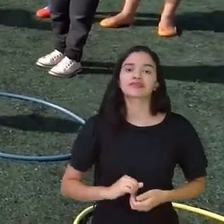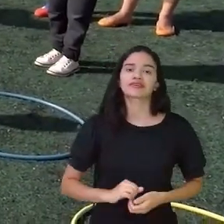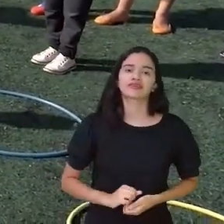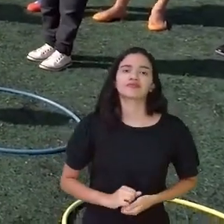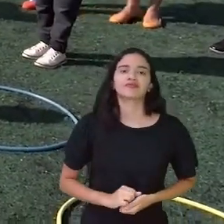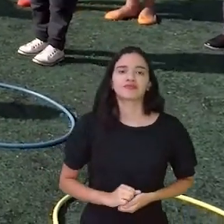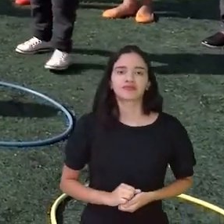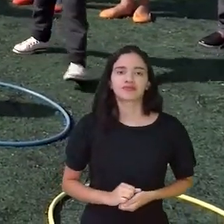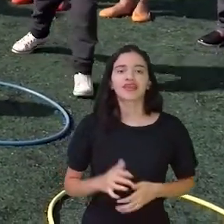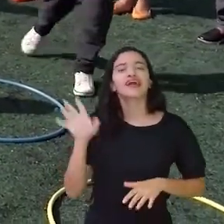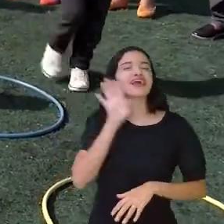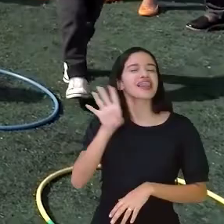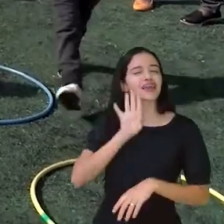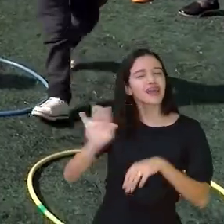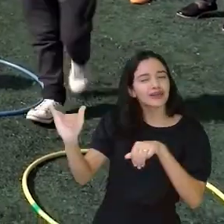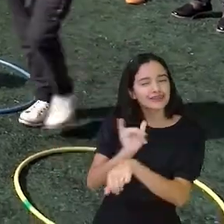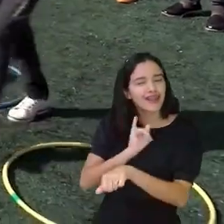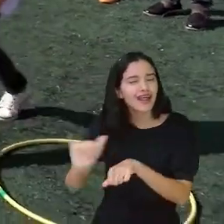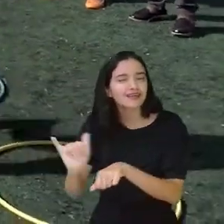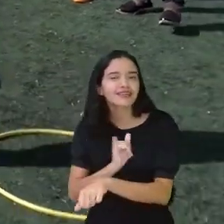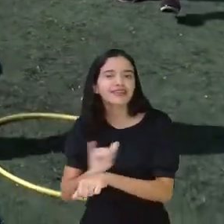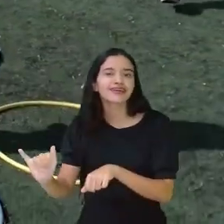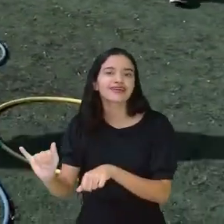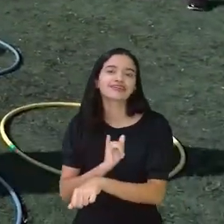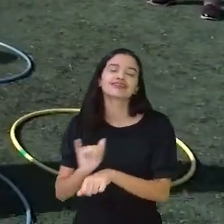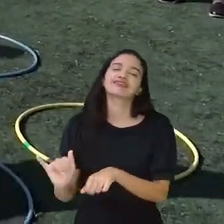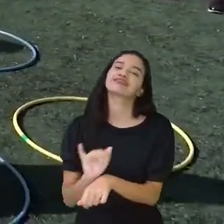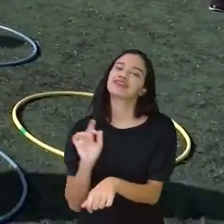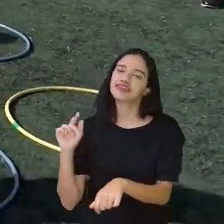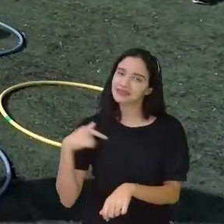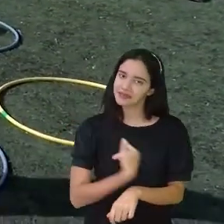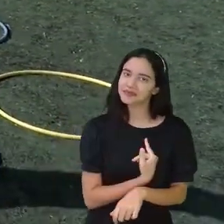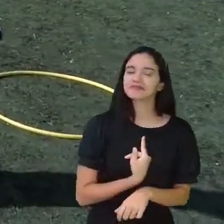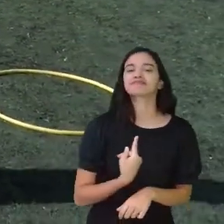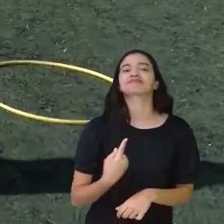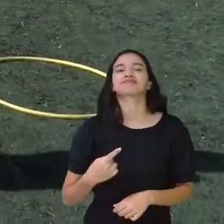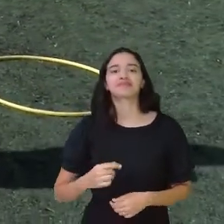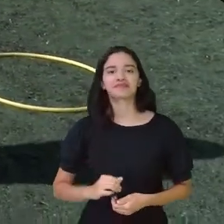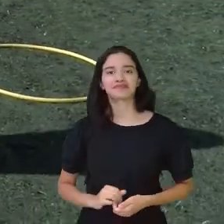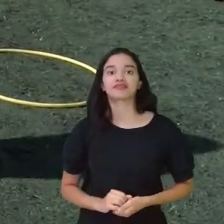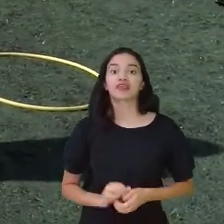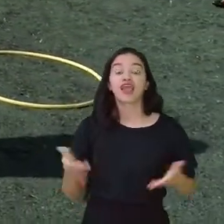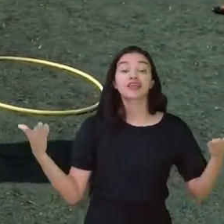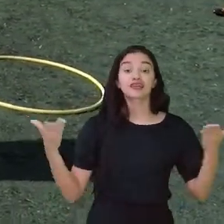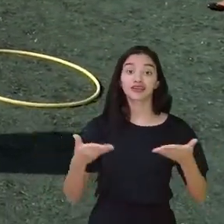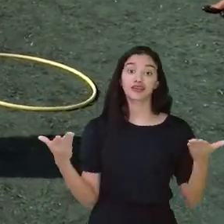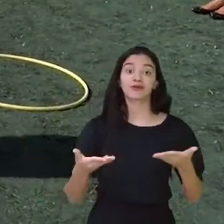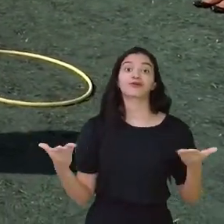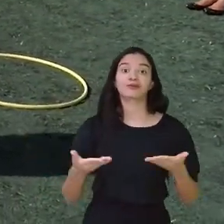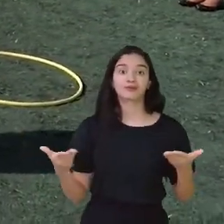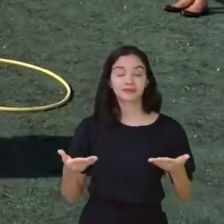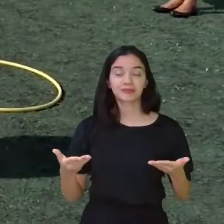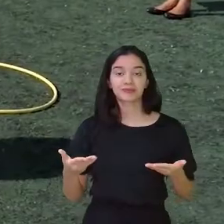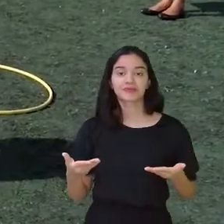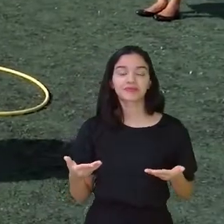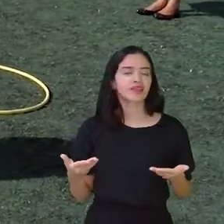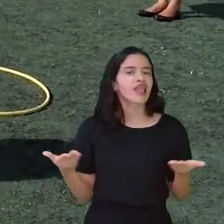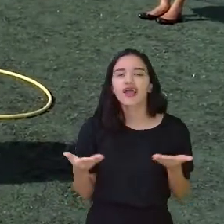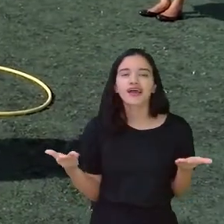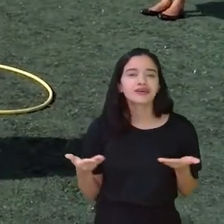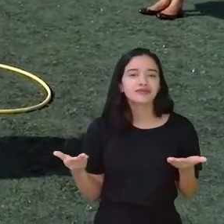bem legal bem estratégico da Estratégia da gente e agora e